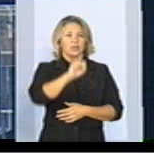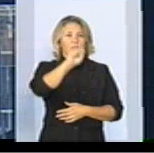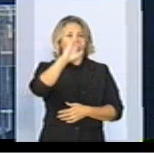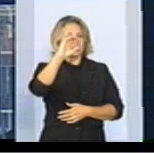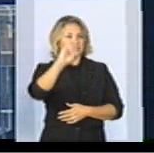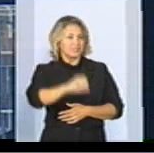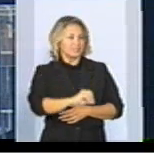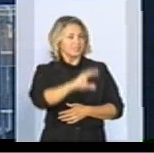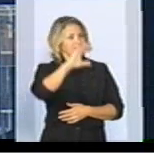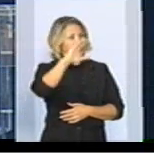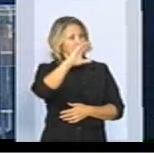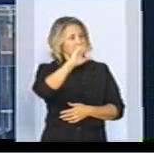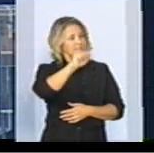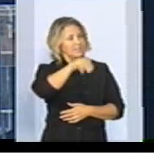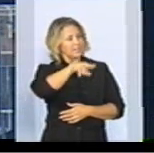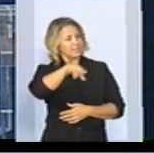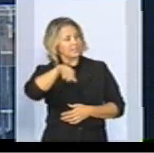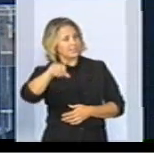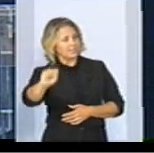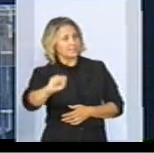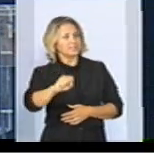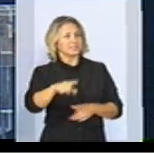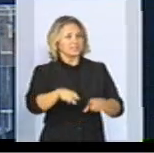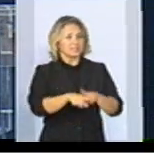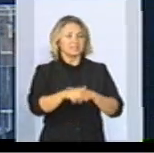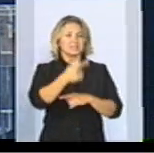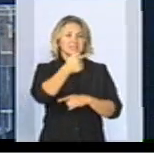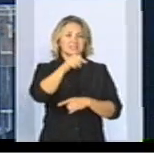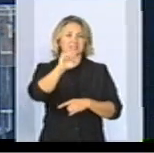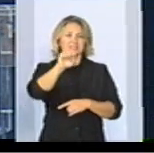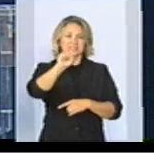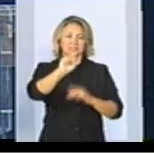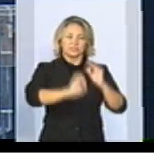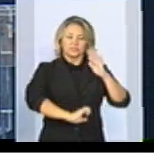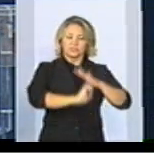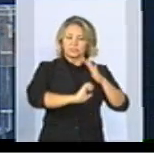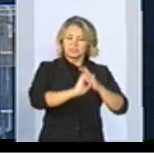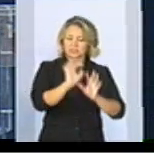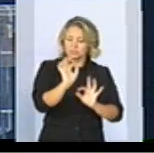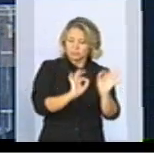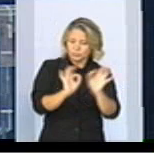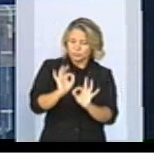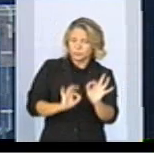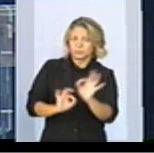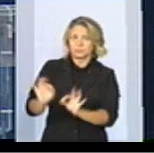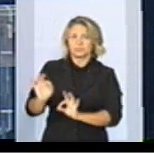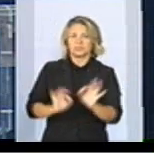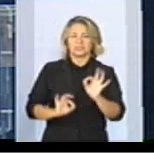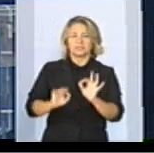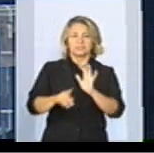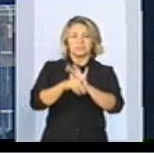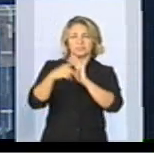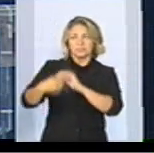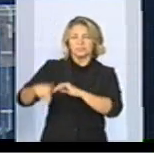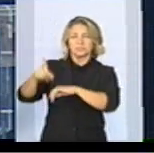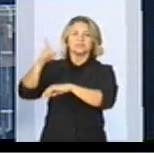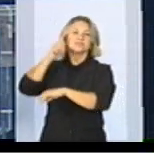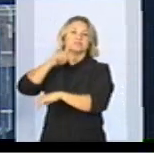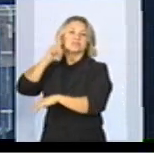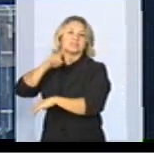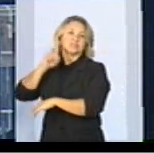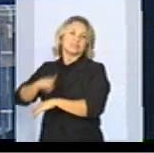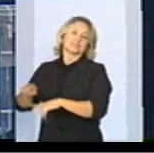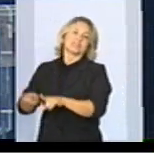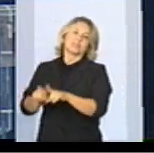espaço qualificados no mercado brasileiro, 78 de empresas controladoras dos Estados Unidos e apenas 2 de